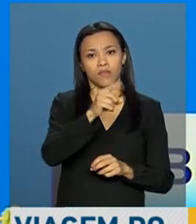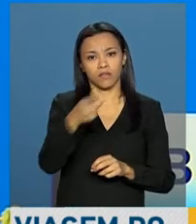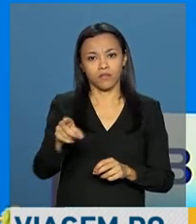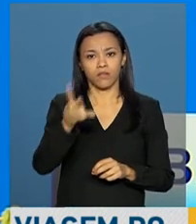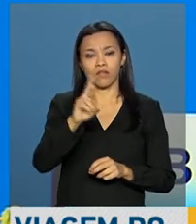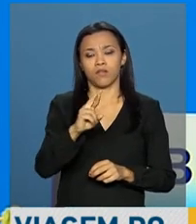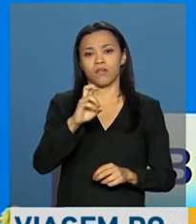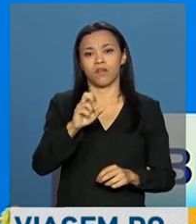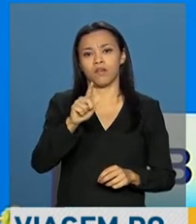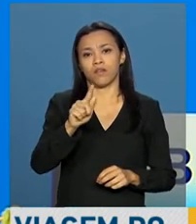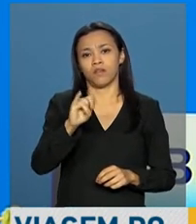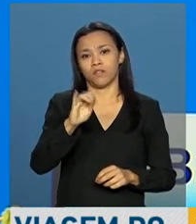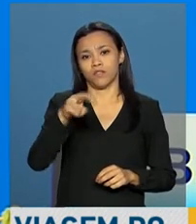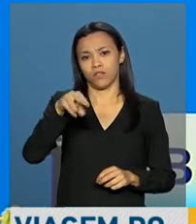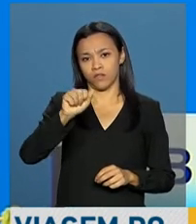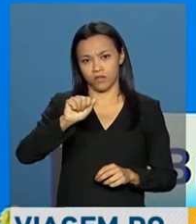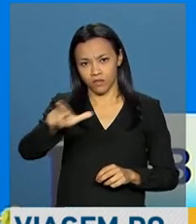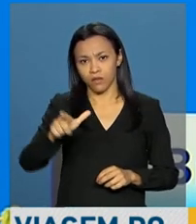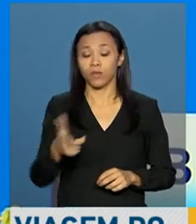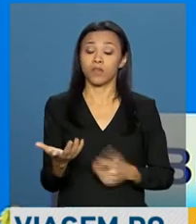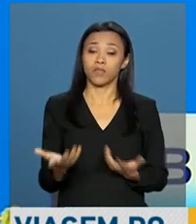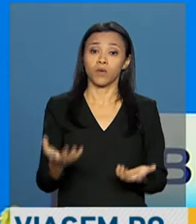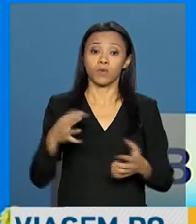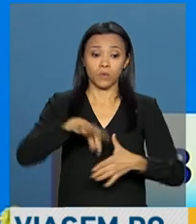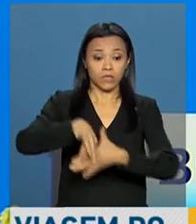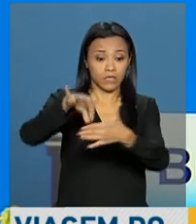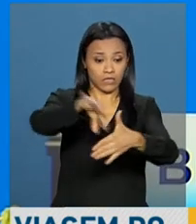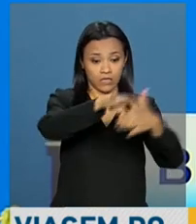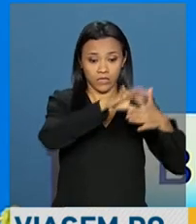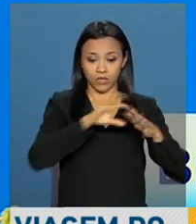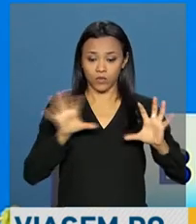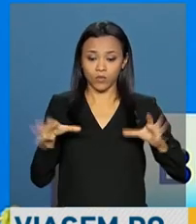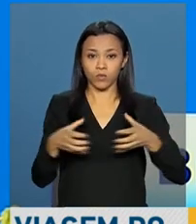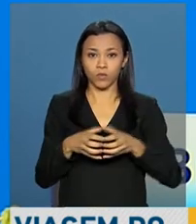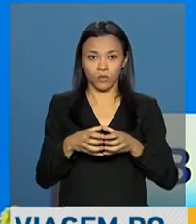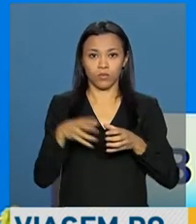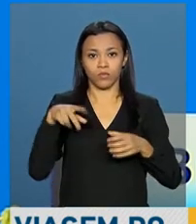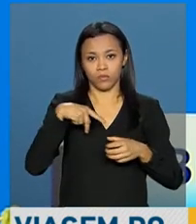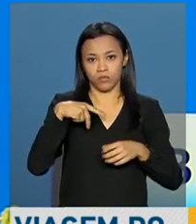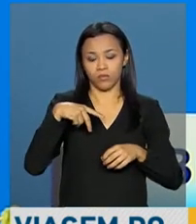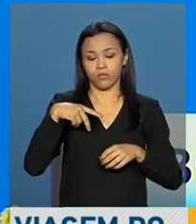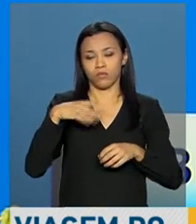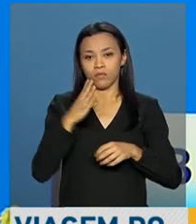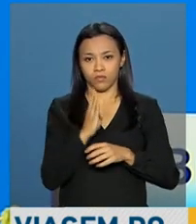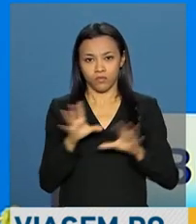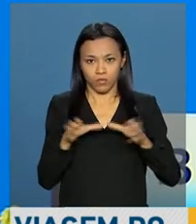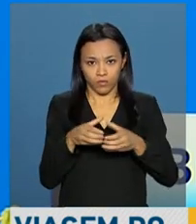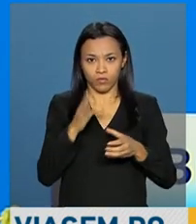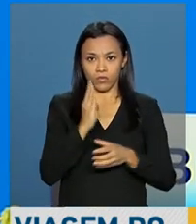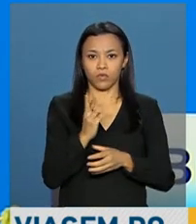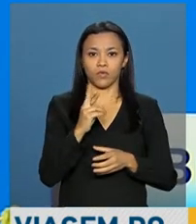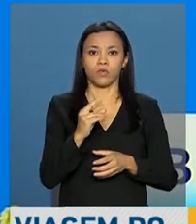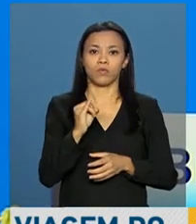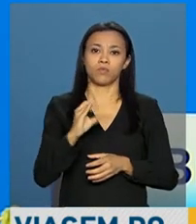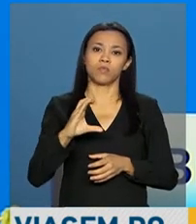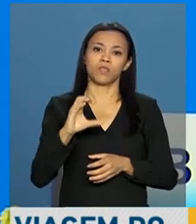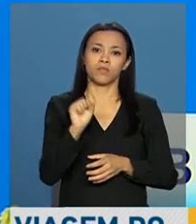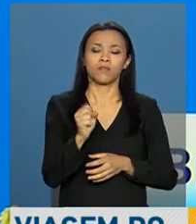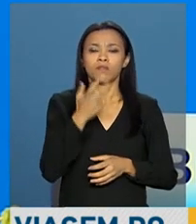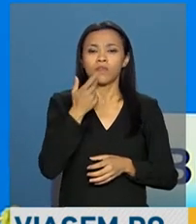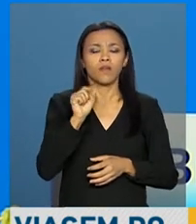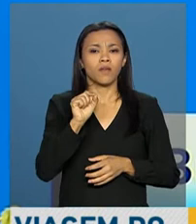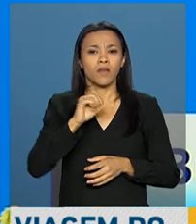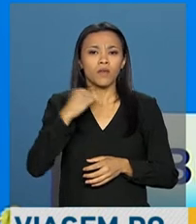sessão plenária, os líderes dos BRICS falávamos precisamente da importância de